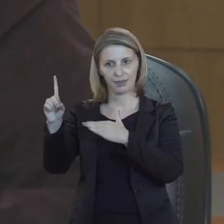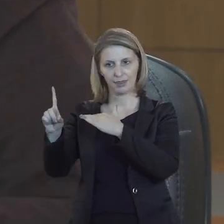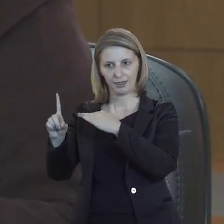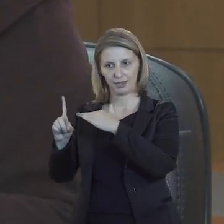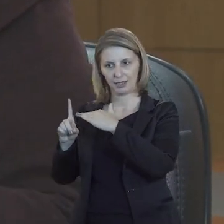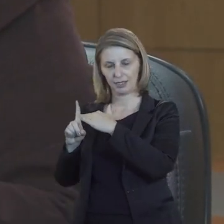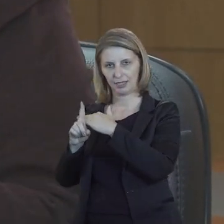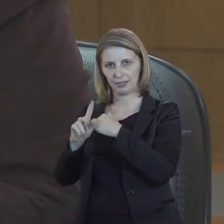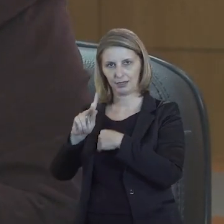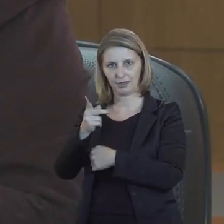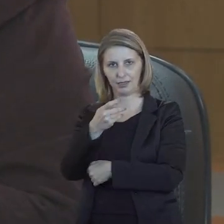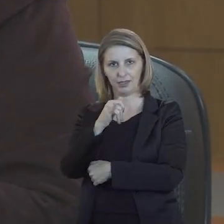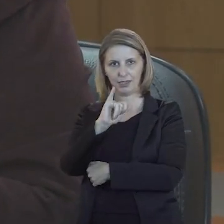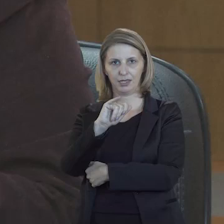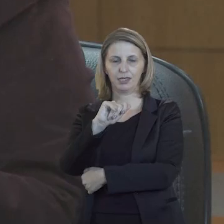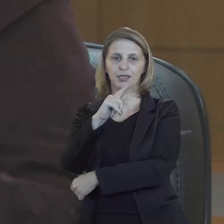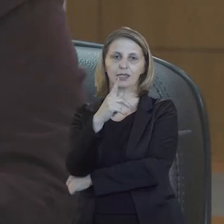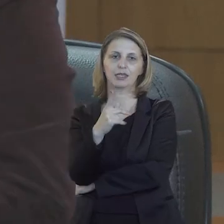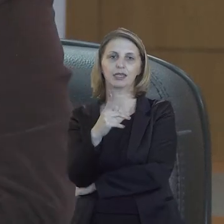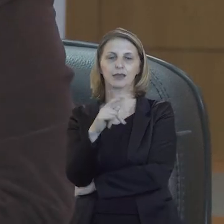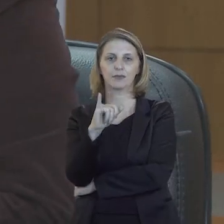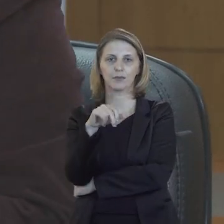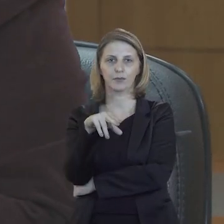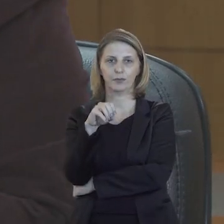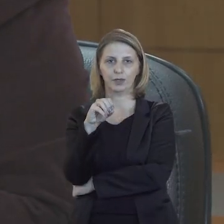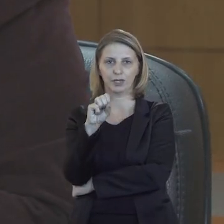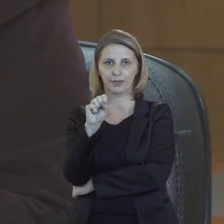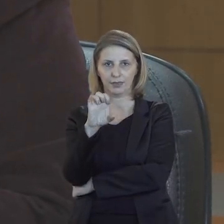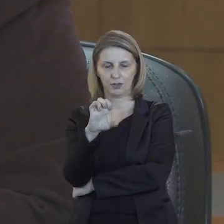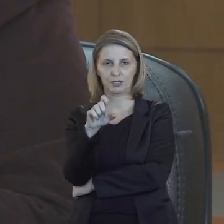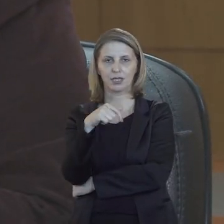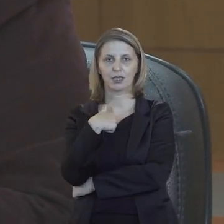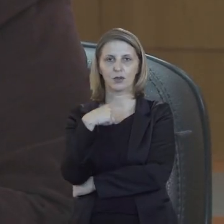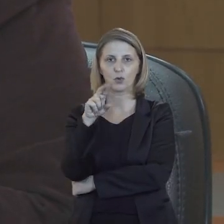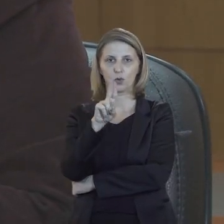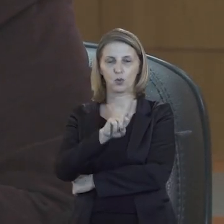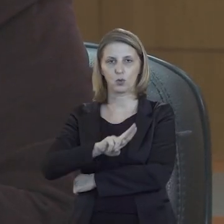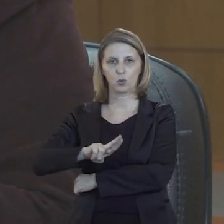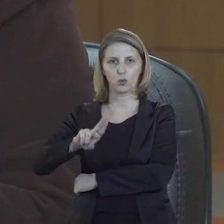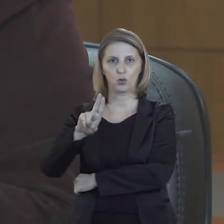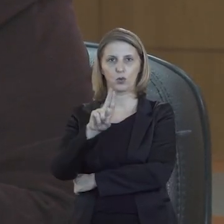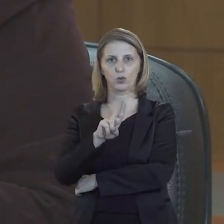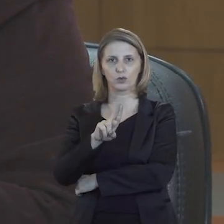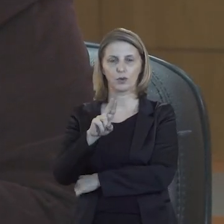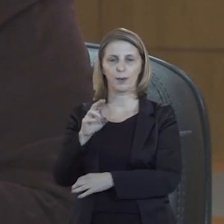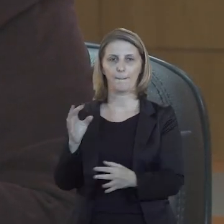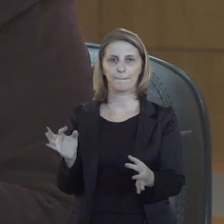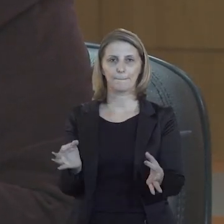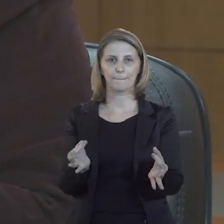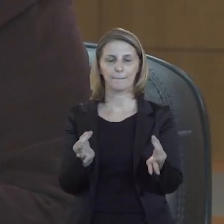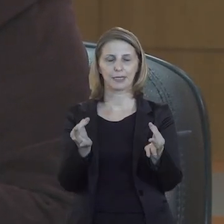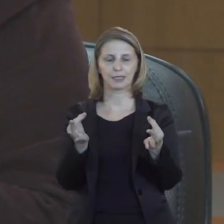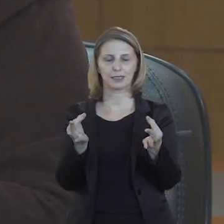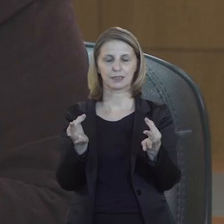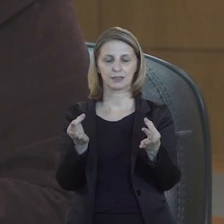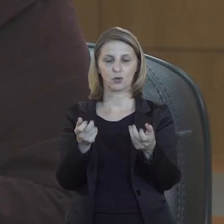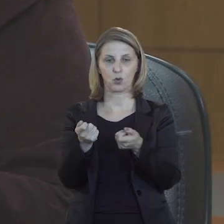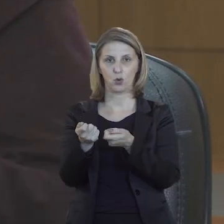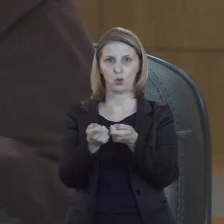experiência, na clínica com hipnose, eu utilizo em alguns momentos